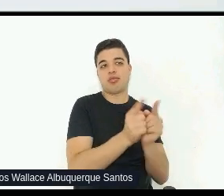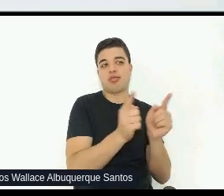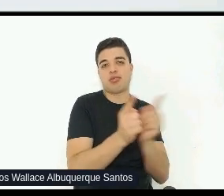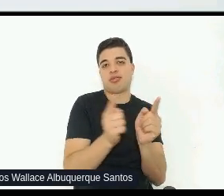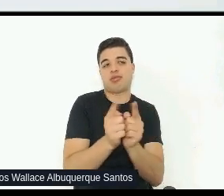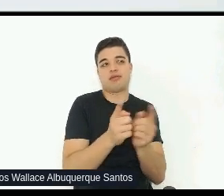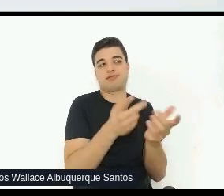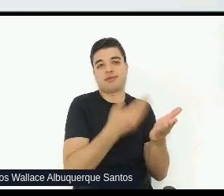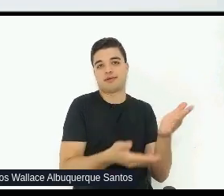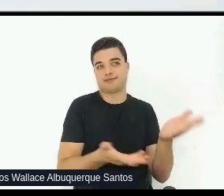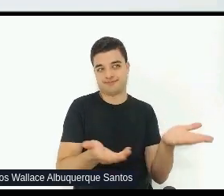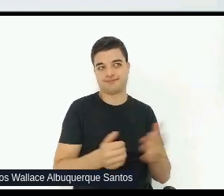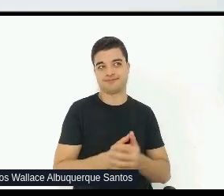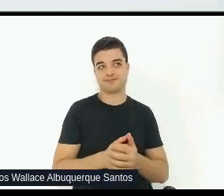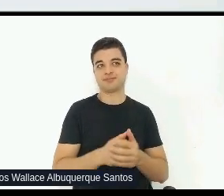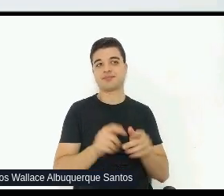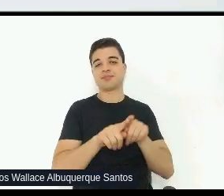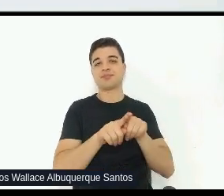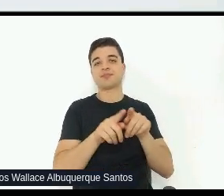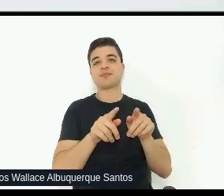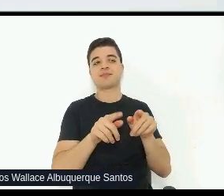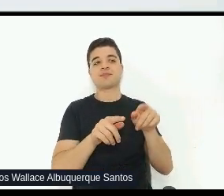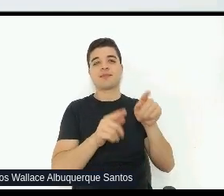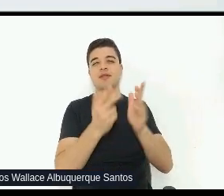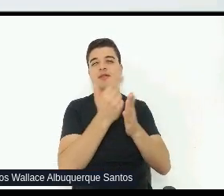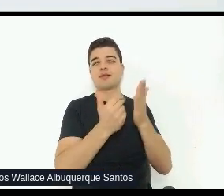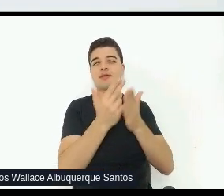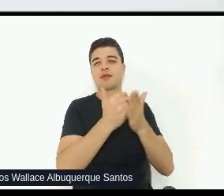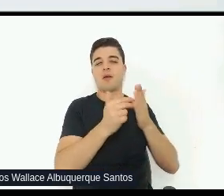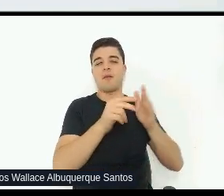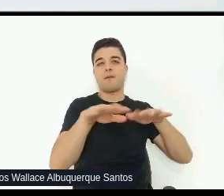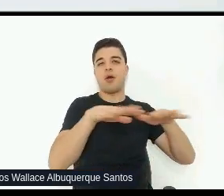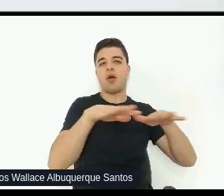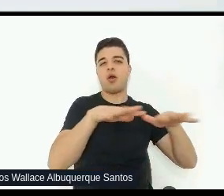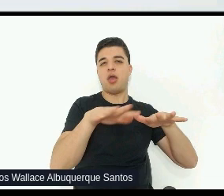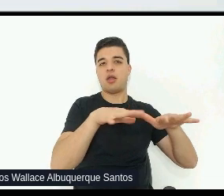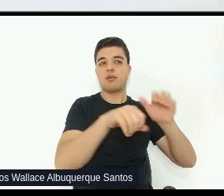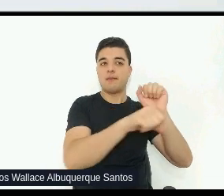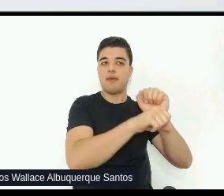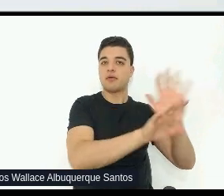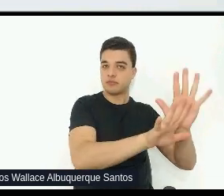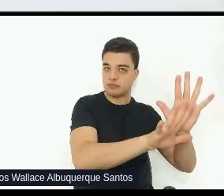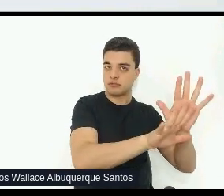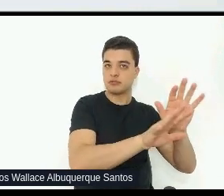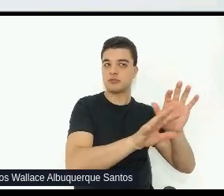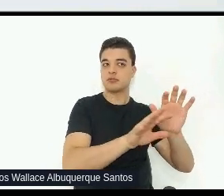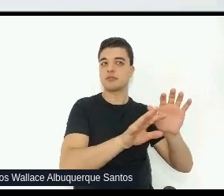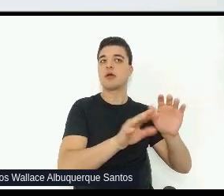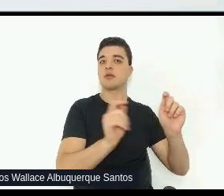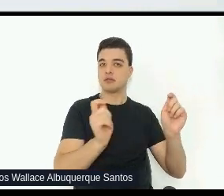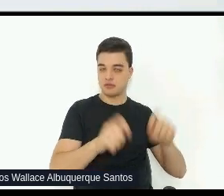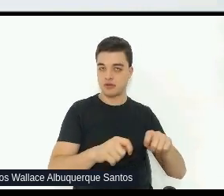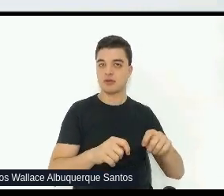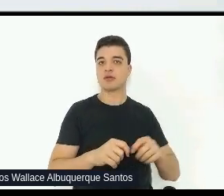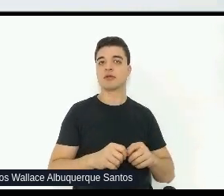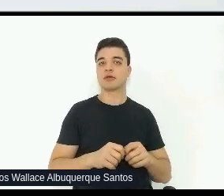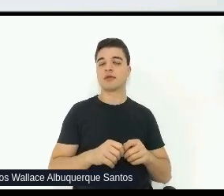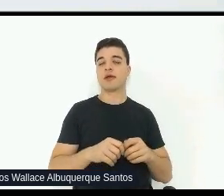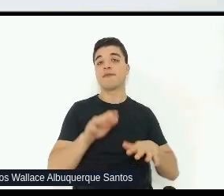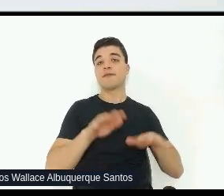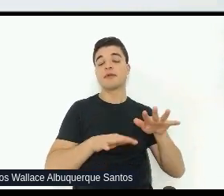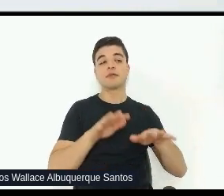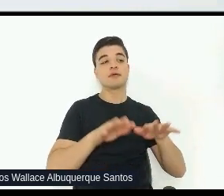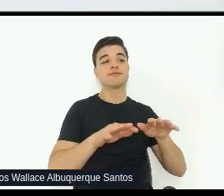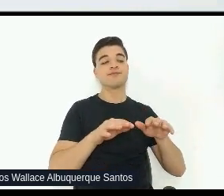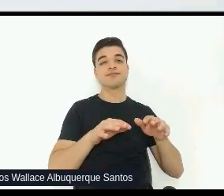pausar animações, sobre ajustar. Então, às vezes, o usuário também, ele pode pausar, ele está respondendo um questionário, peraí, eu preciso